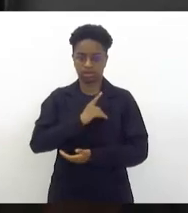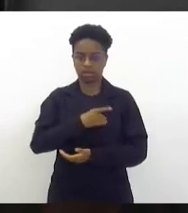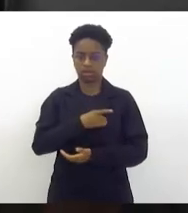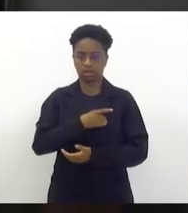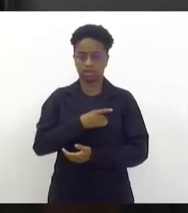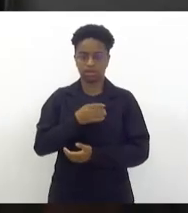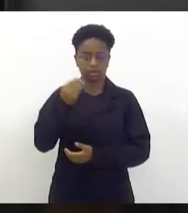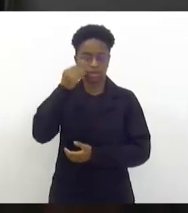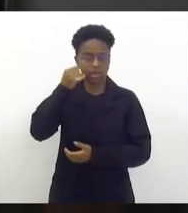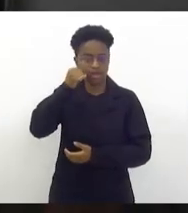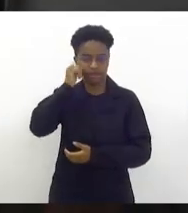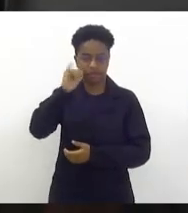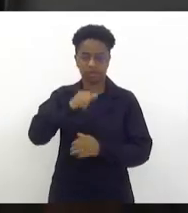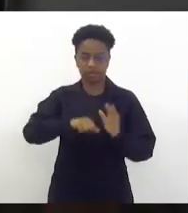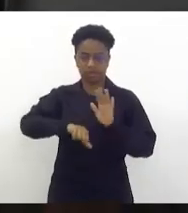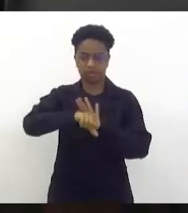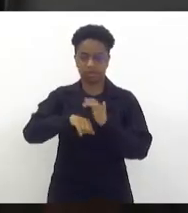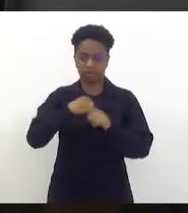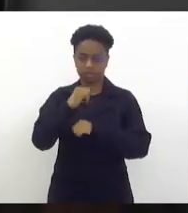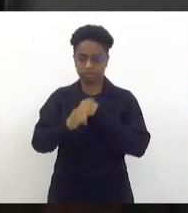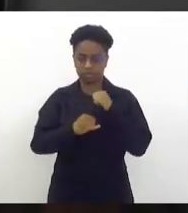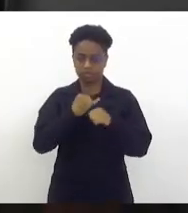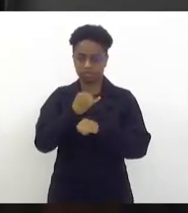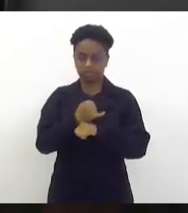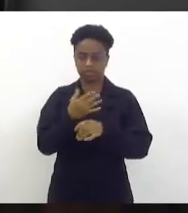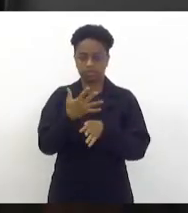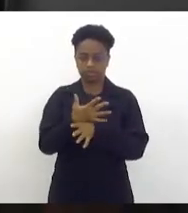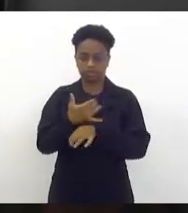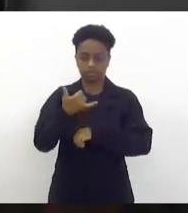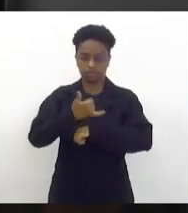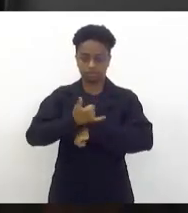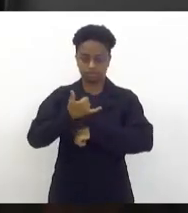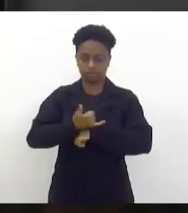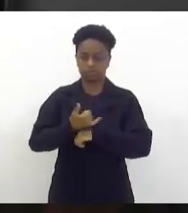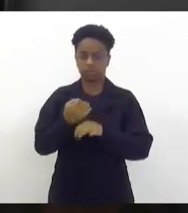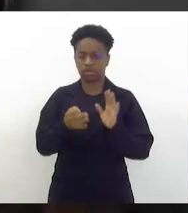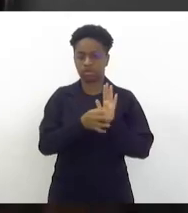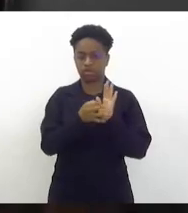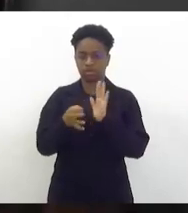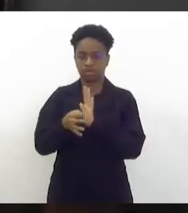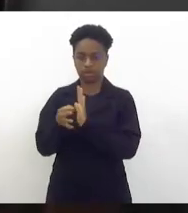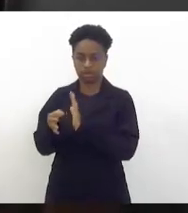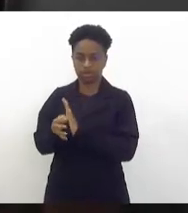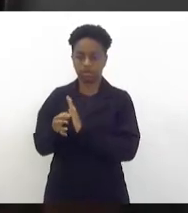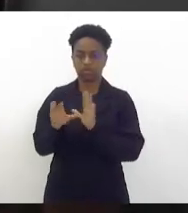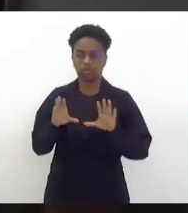crimes de internet, DRCI, no município de Volta Redonda. Parecer da Comissão de Indicações